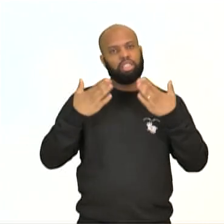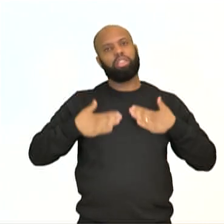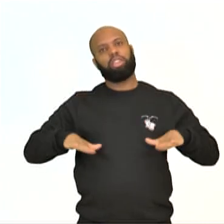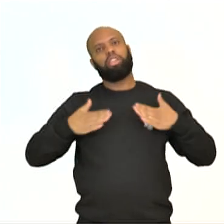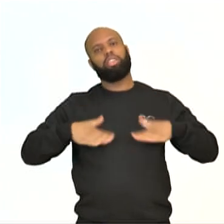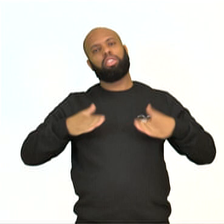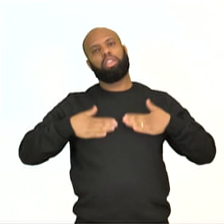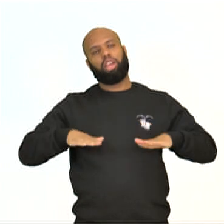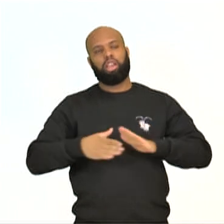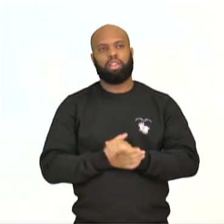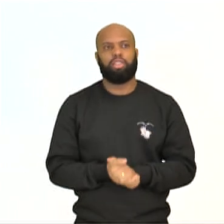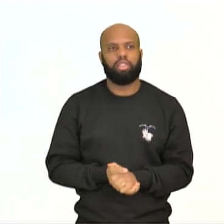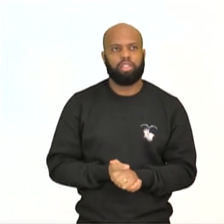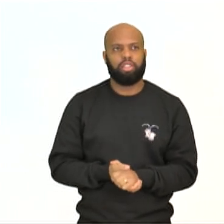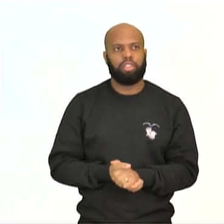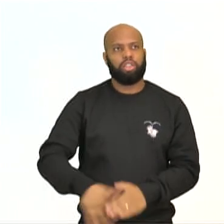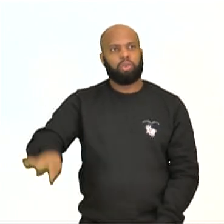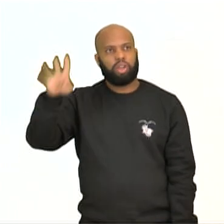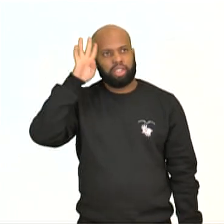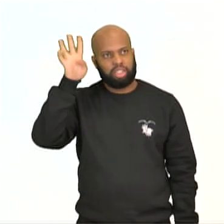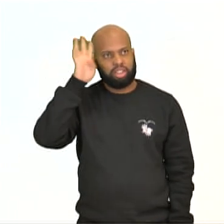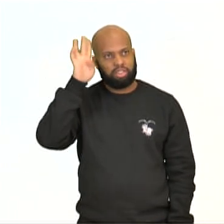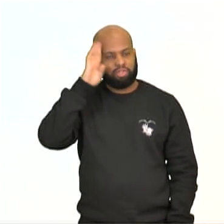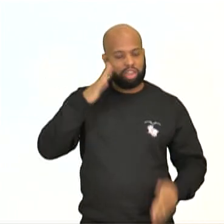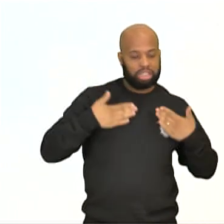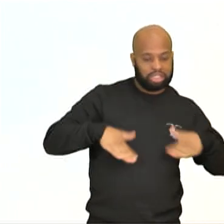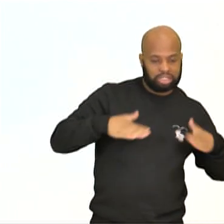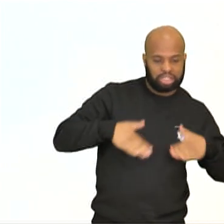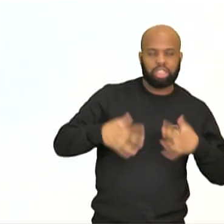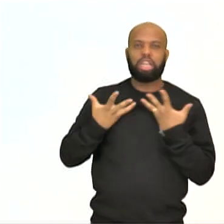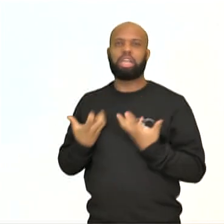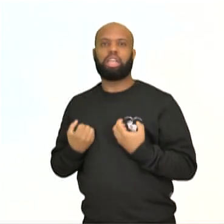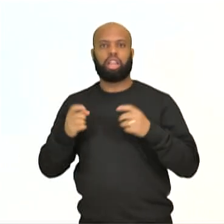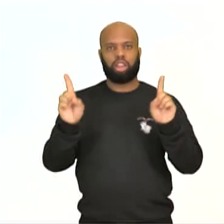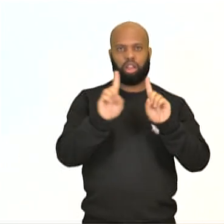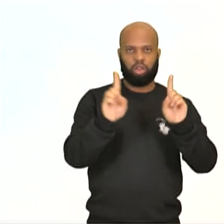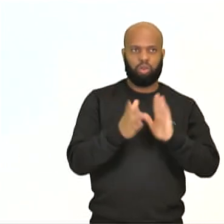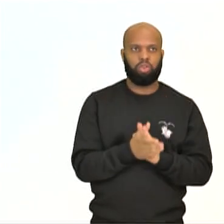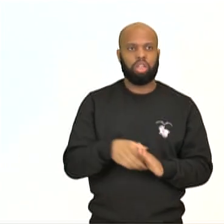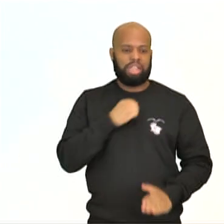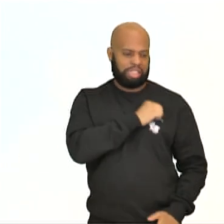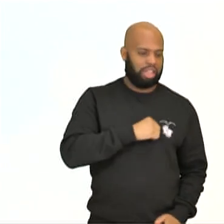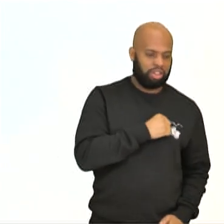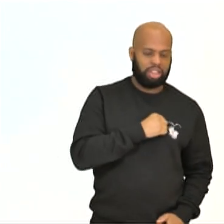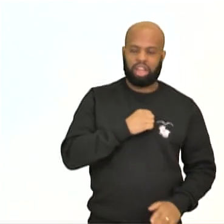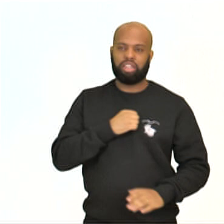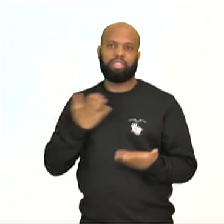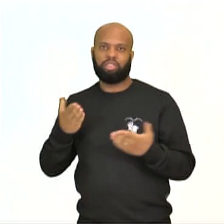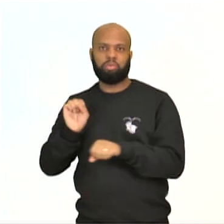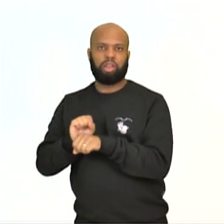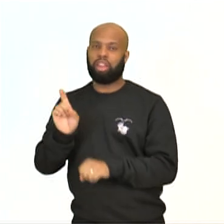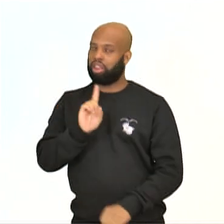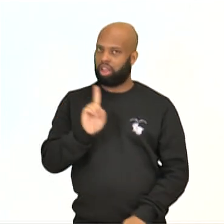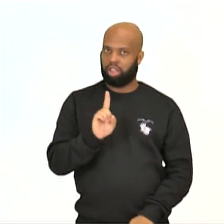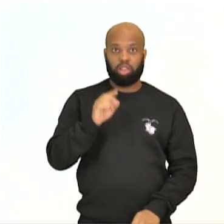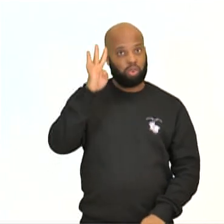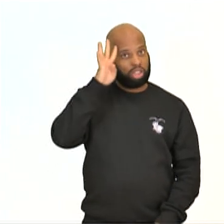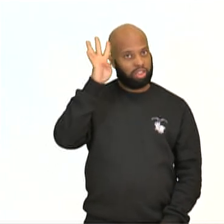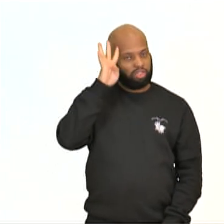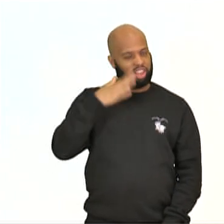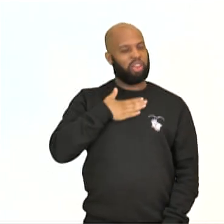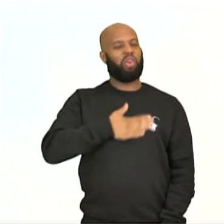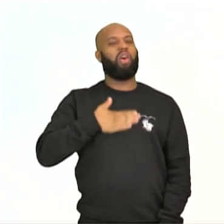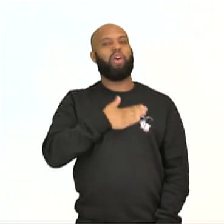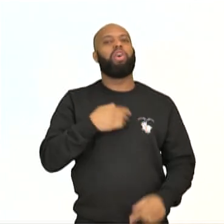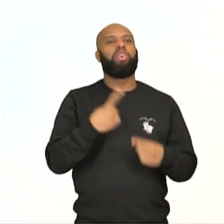descansar um pouquinho. Quarta-feira, nem descanso, nem cansaço. Nem saudade, nem anseio. Quarta-feira é meu dia